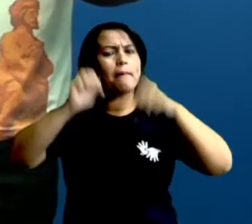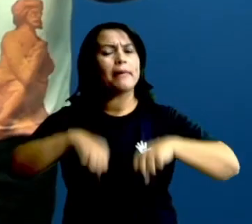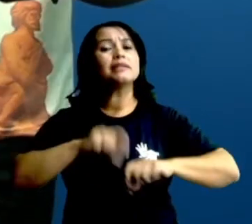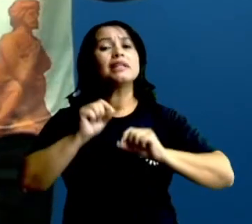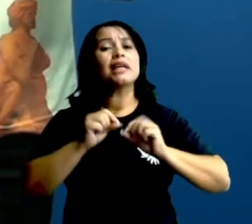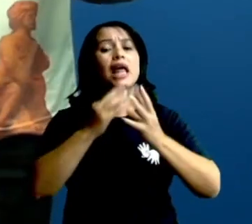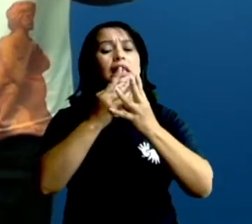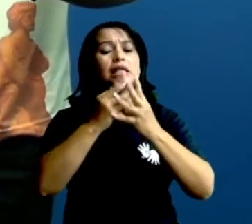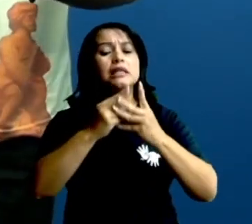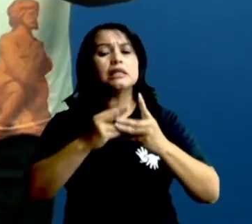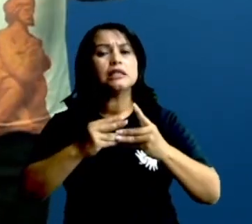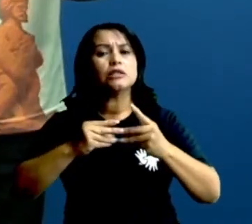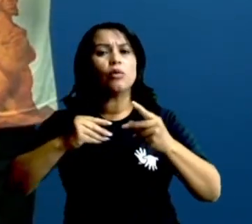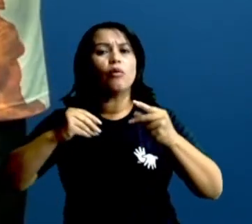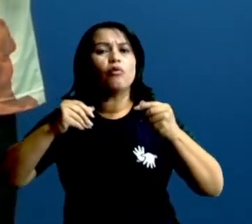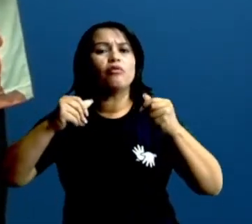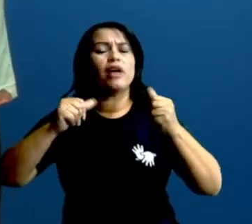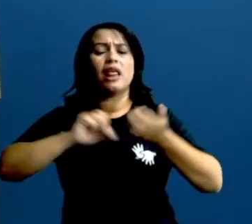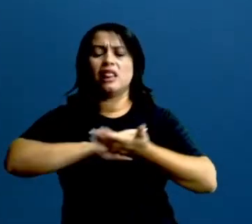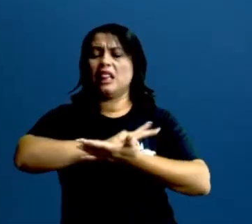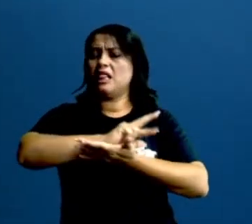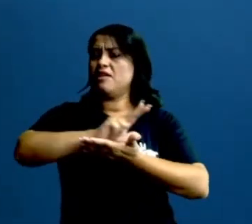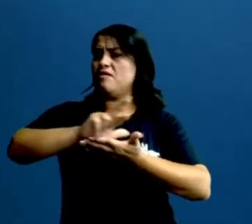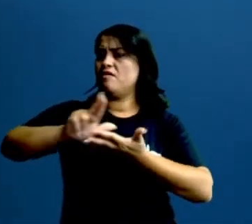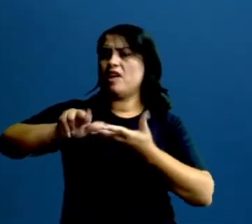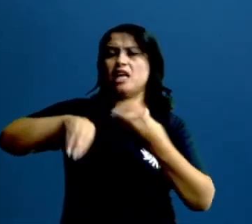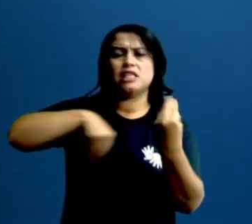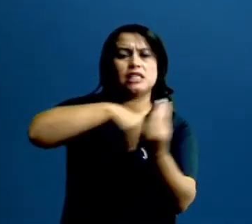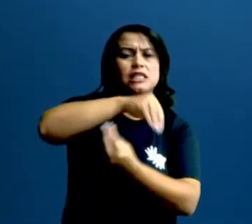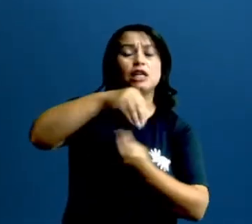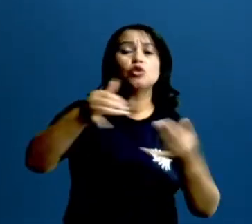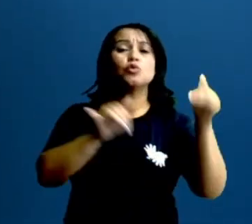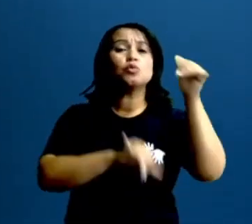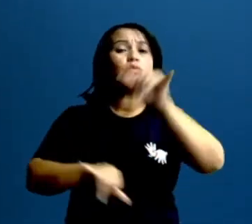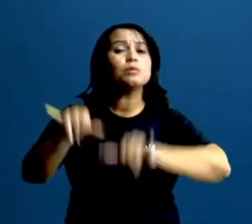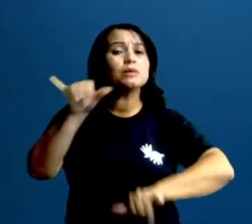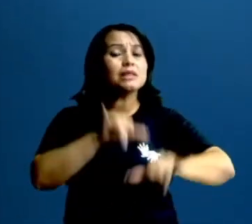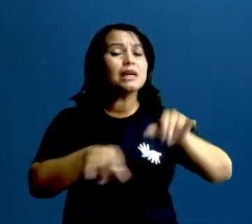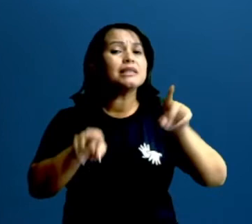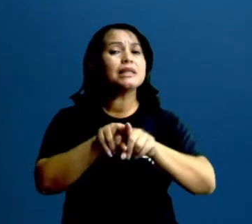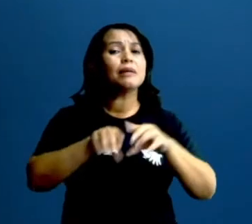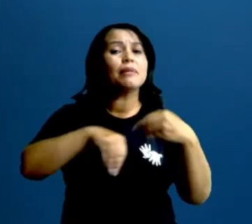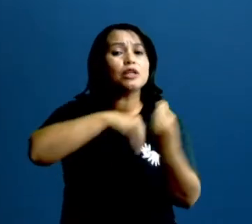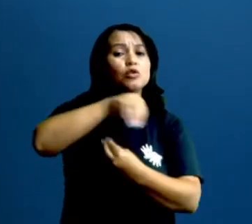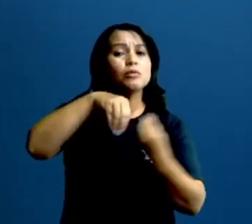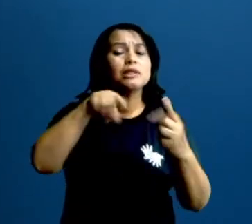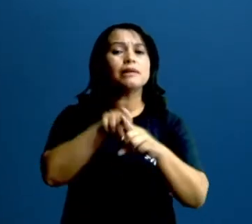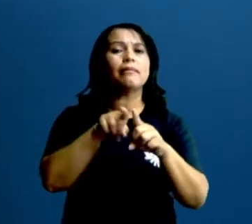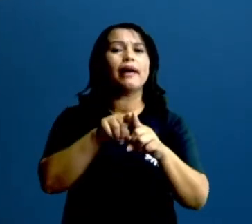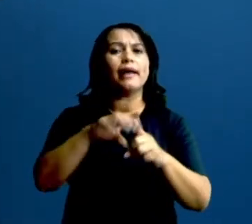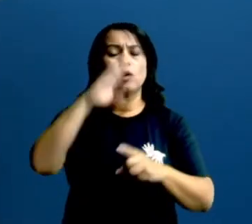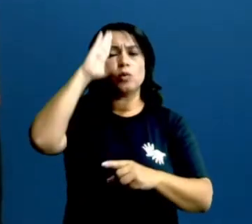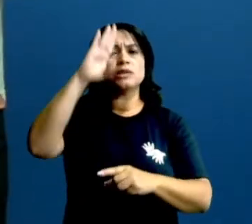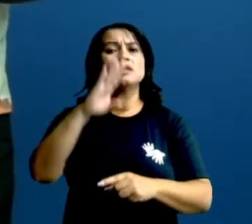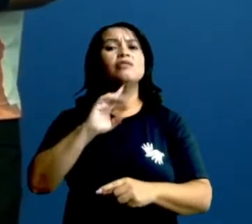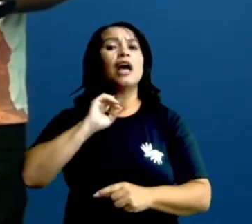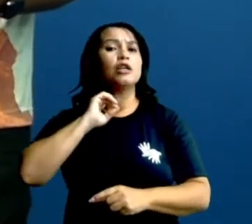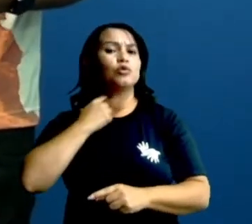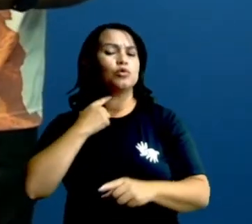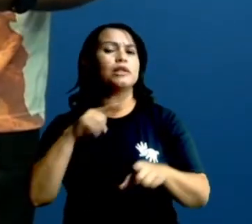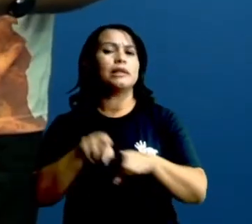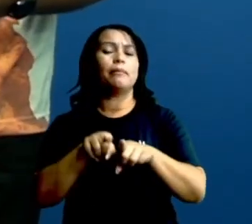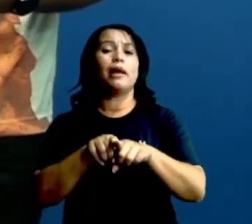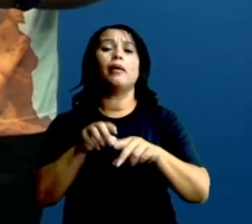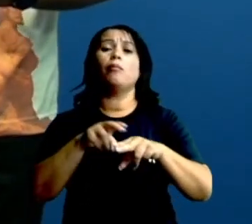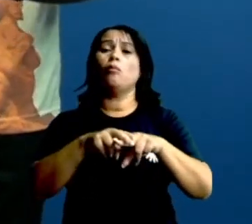de dissolver muitas outras substâncias, inclusive substâncias poluentes, tá certo?